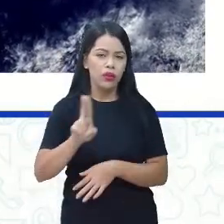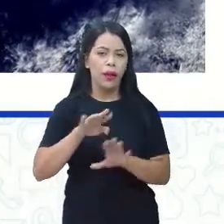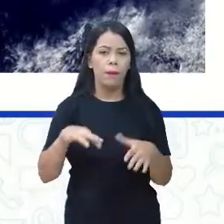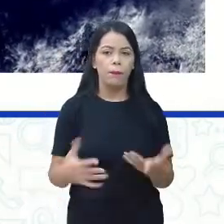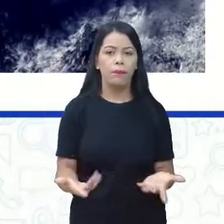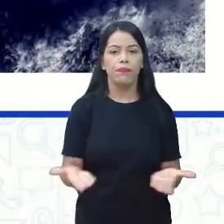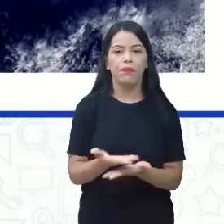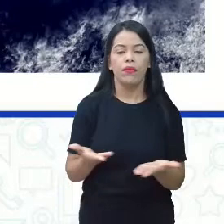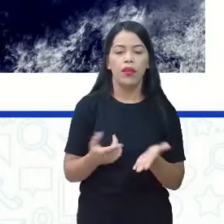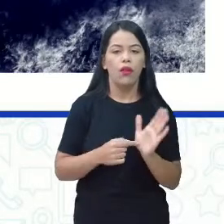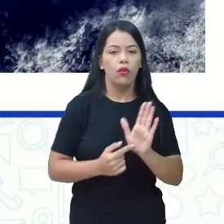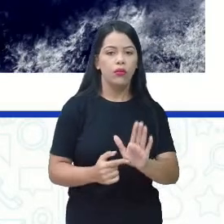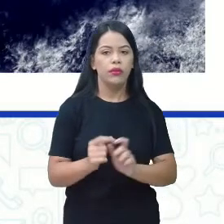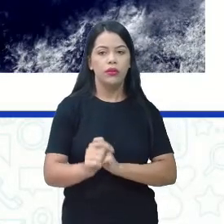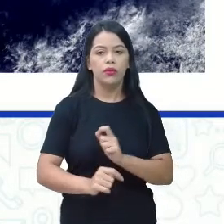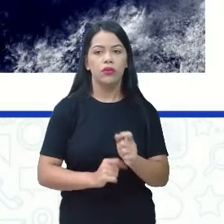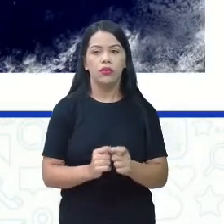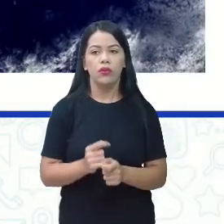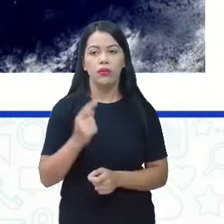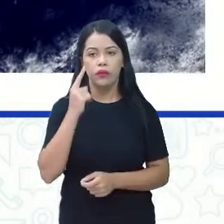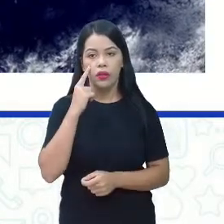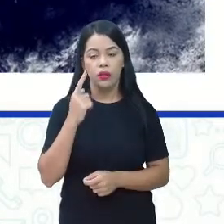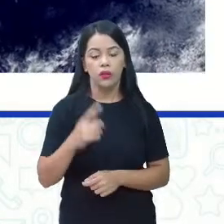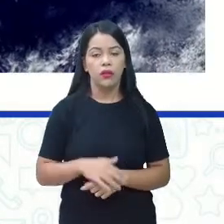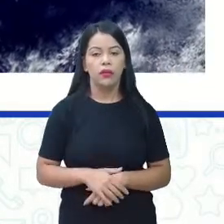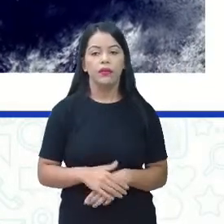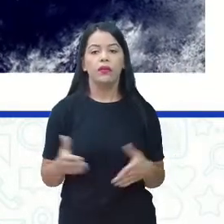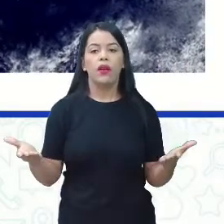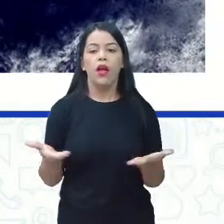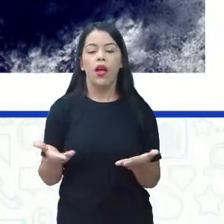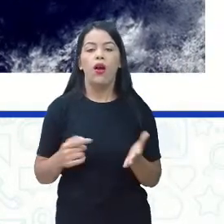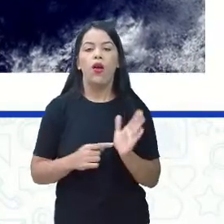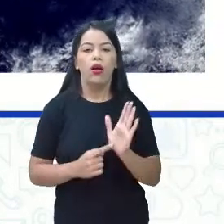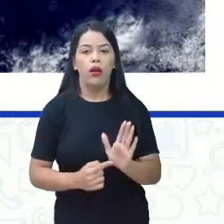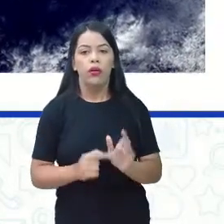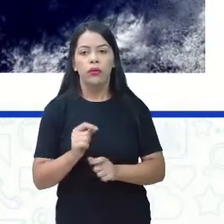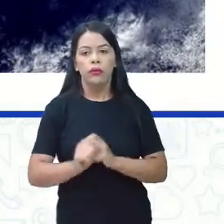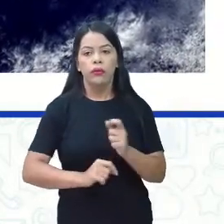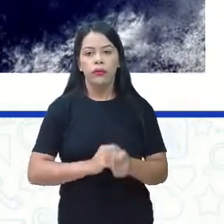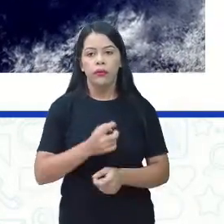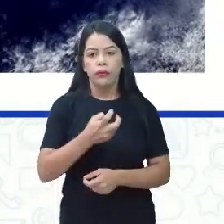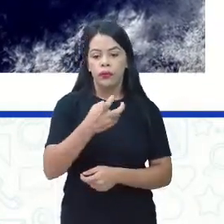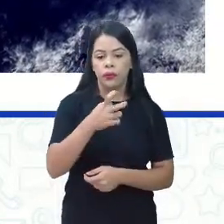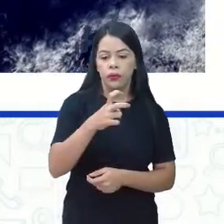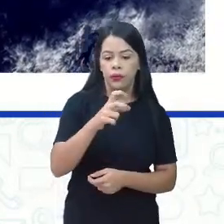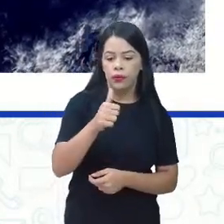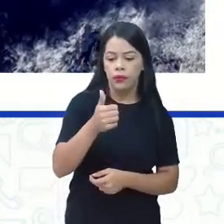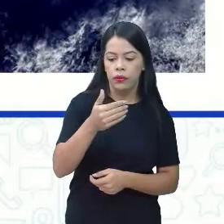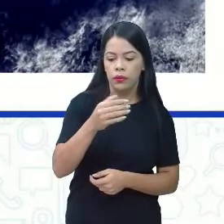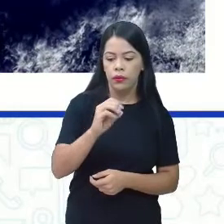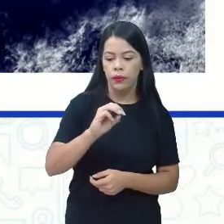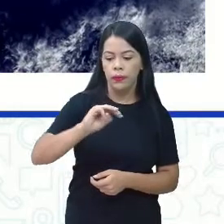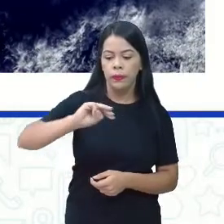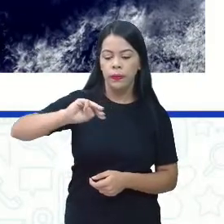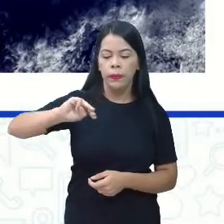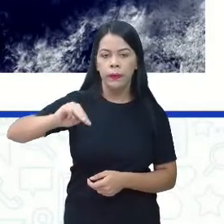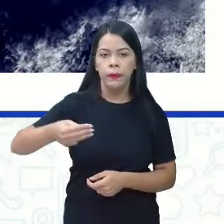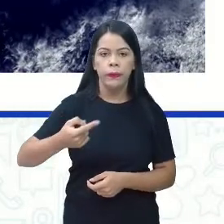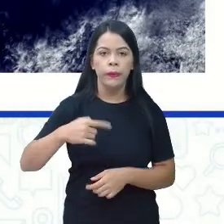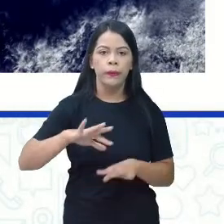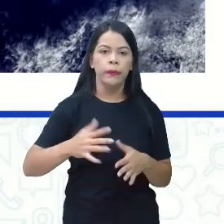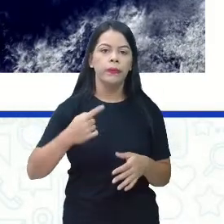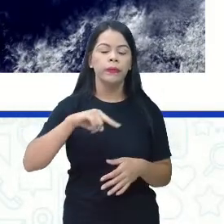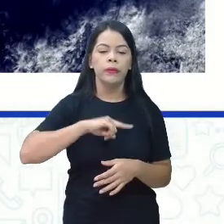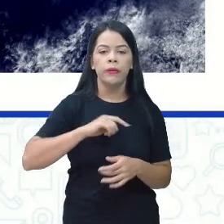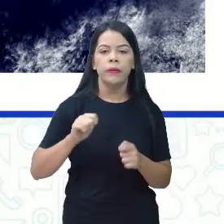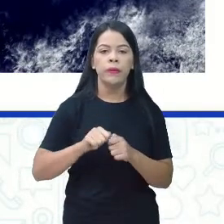e agora eu coloquei, vamos avançar agora, 510.000. Então, a gente fez um outro tipo de arredondamento,